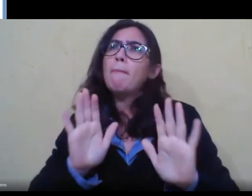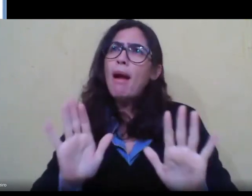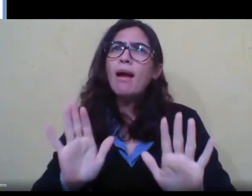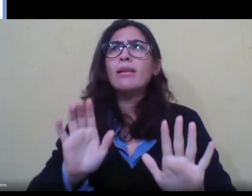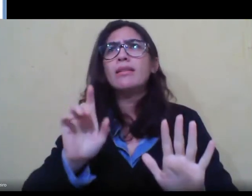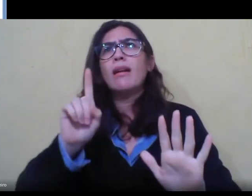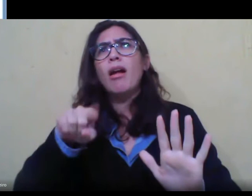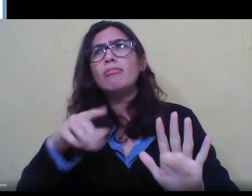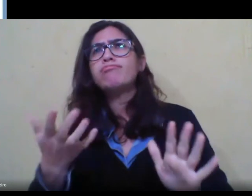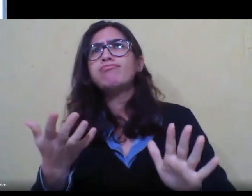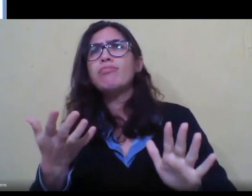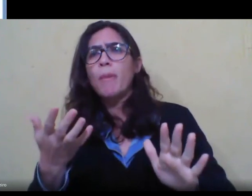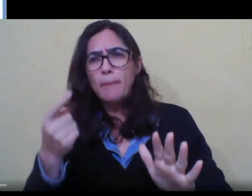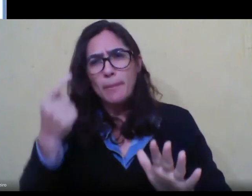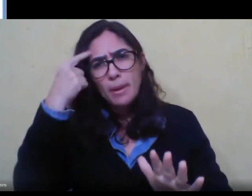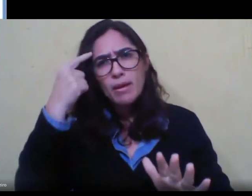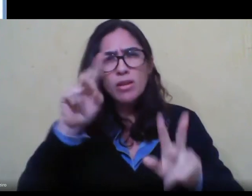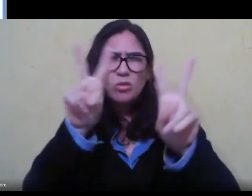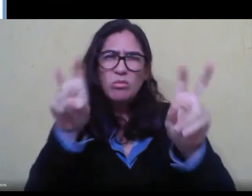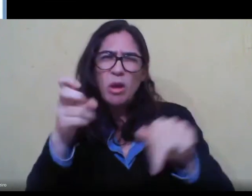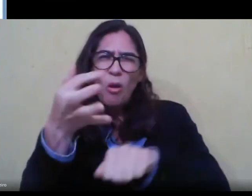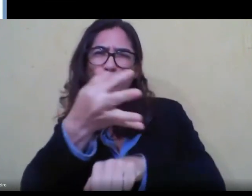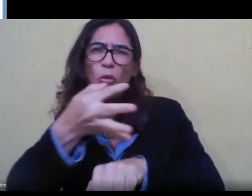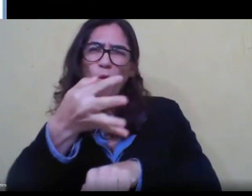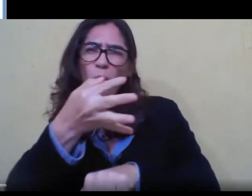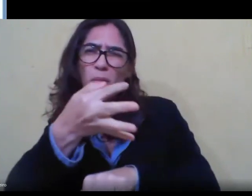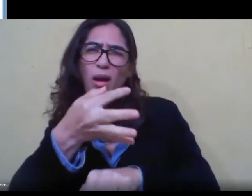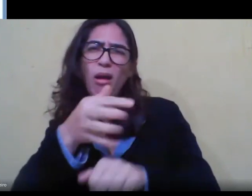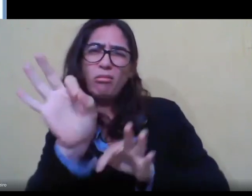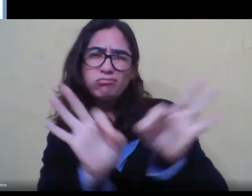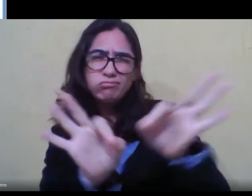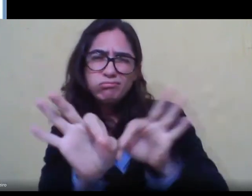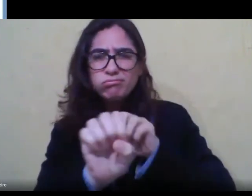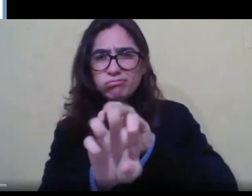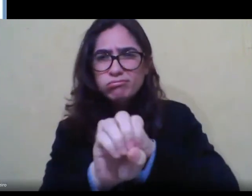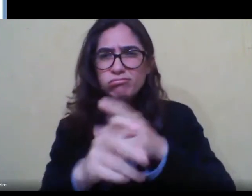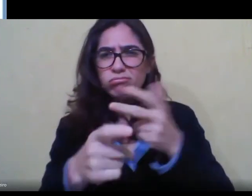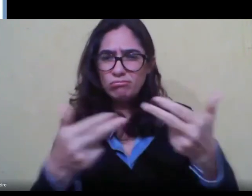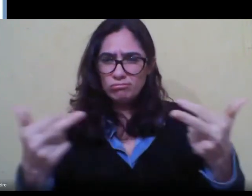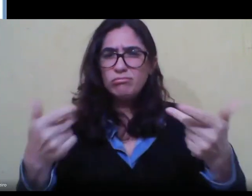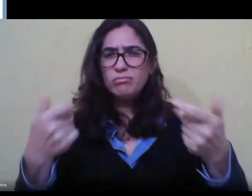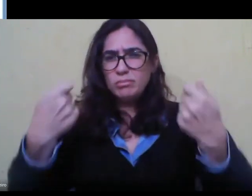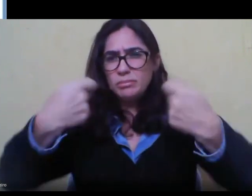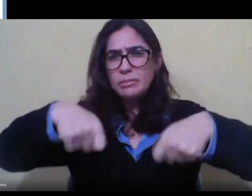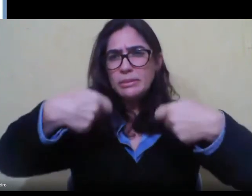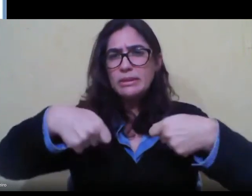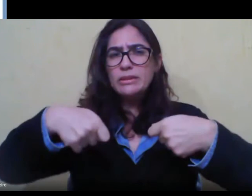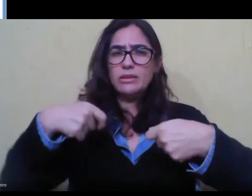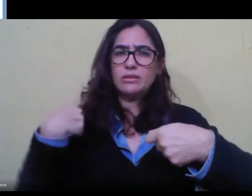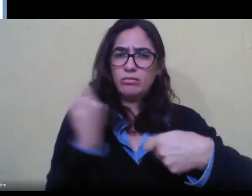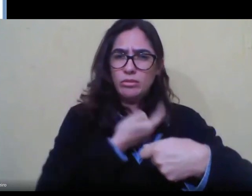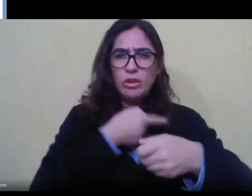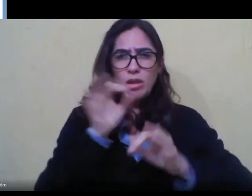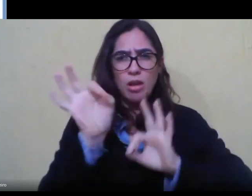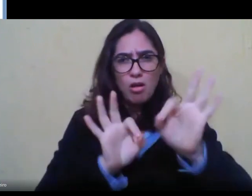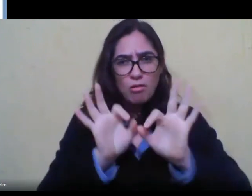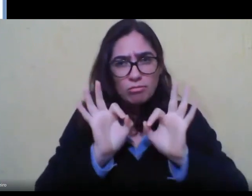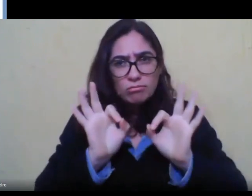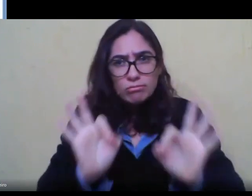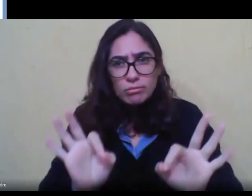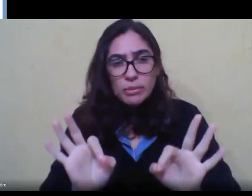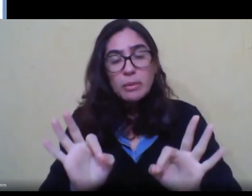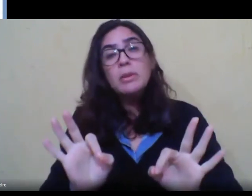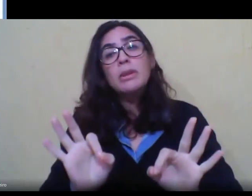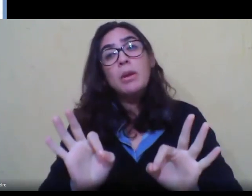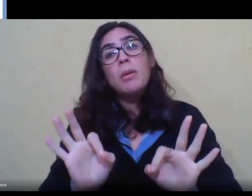formal, só para uma questão formal, essa questão dos planos que a gente vai ter que estar disponibilizado. Por isso que nós